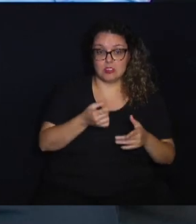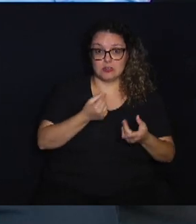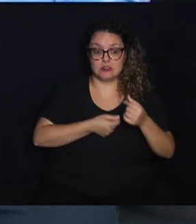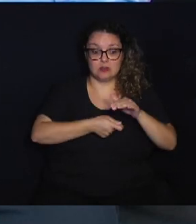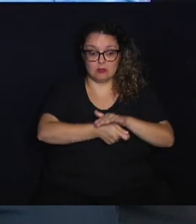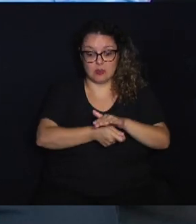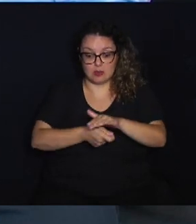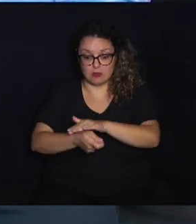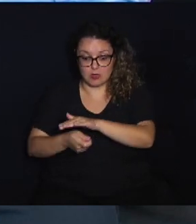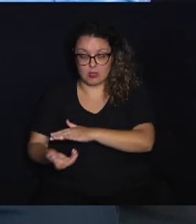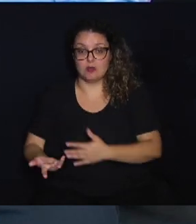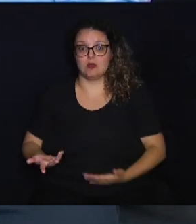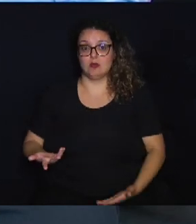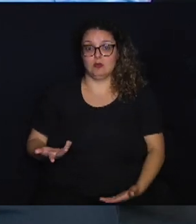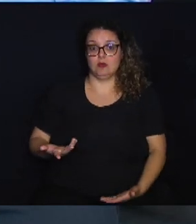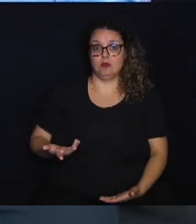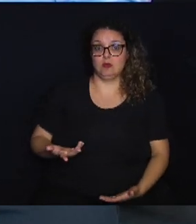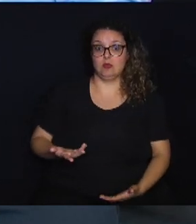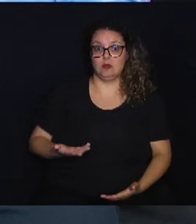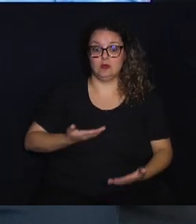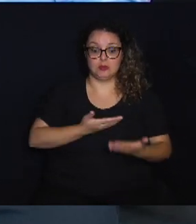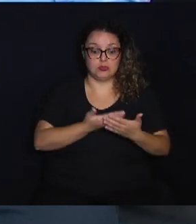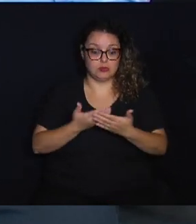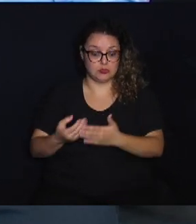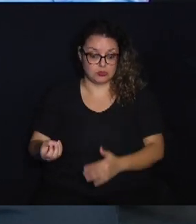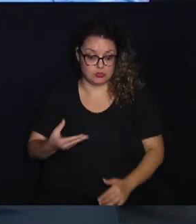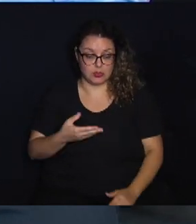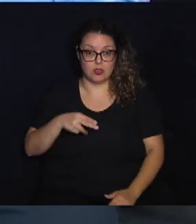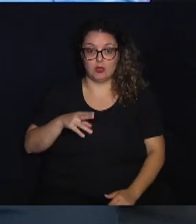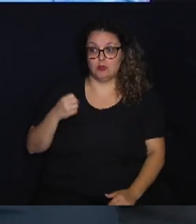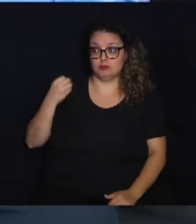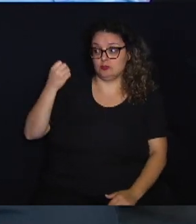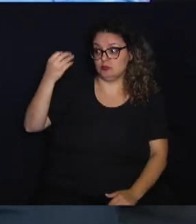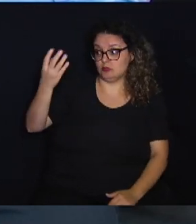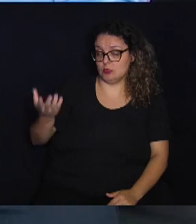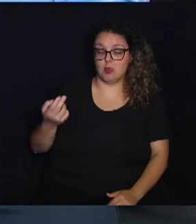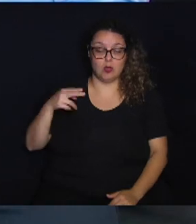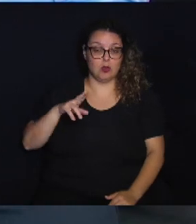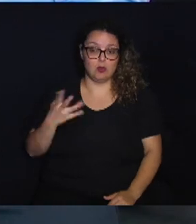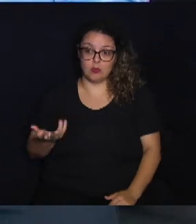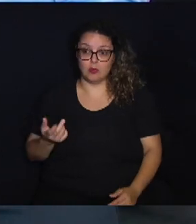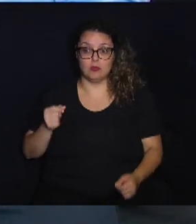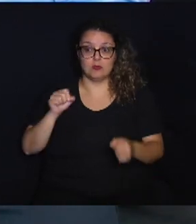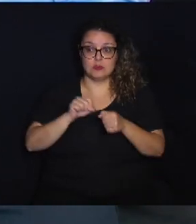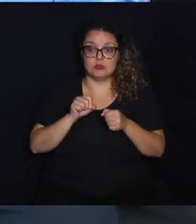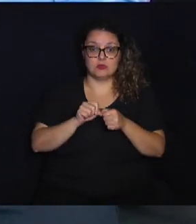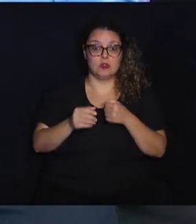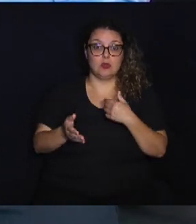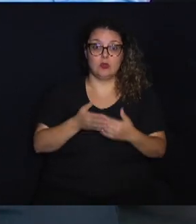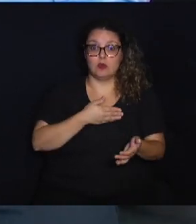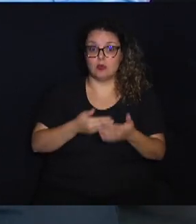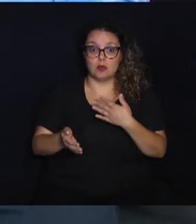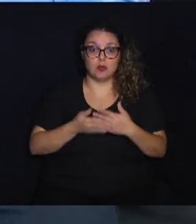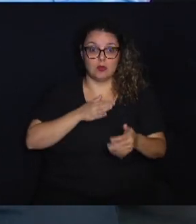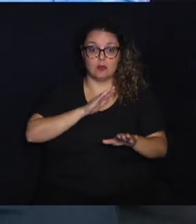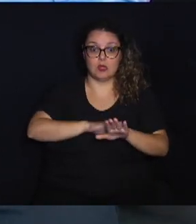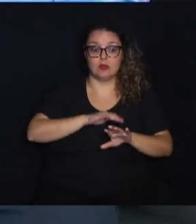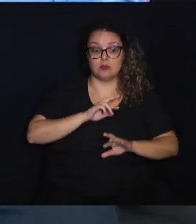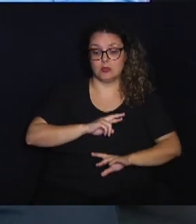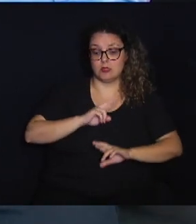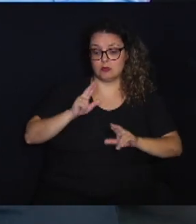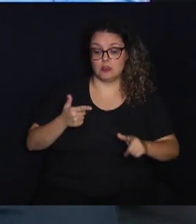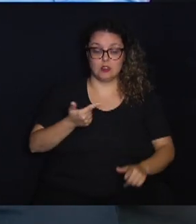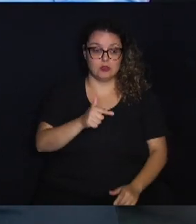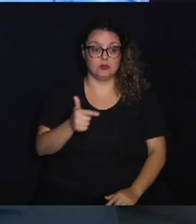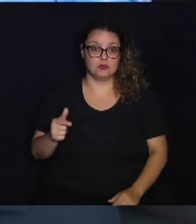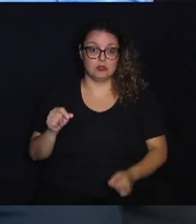investimentos num estudo novo, ou numa viagem, ou realizando qualquer ação diferente que eu não tenha